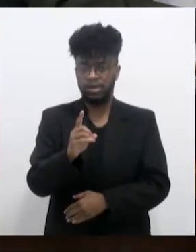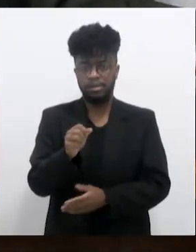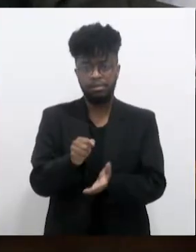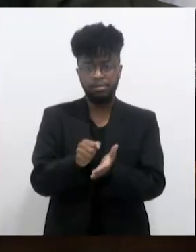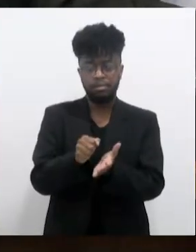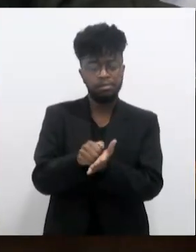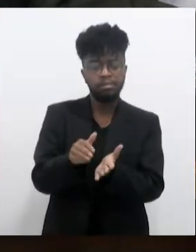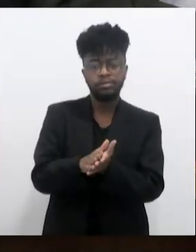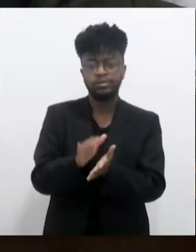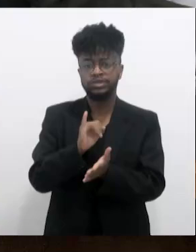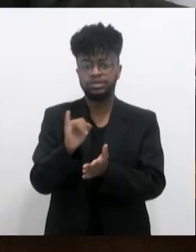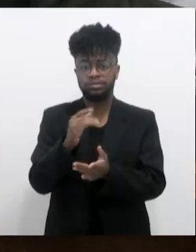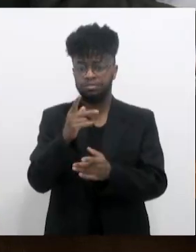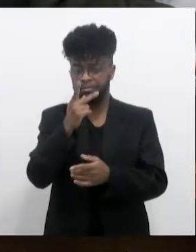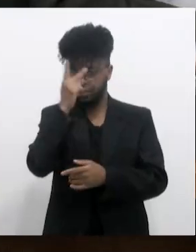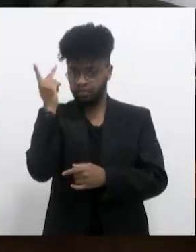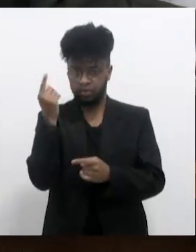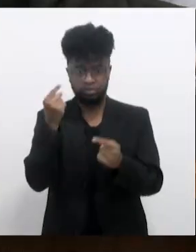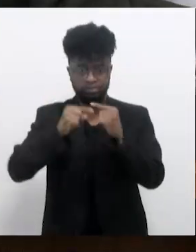se adequa.